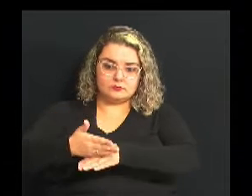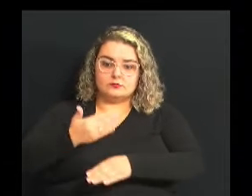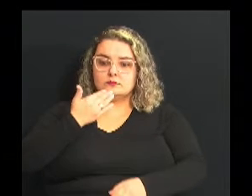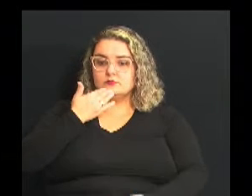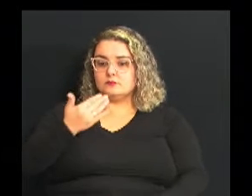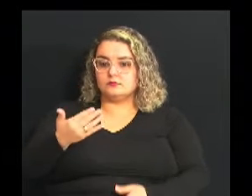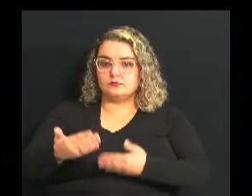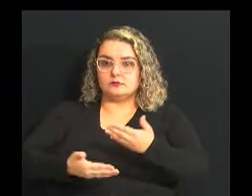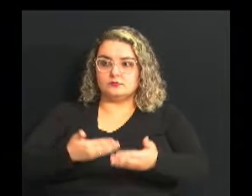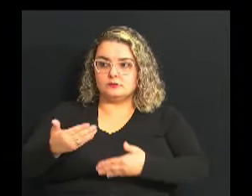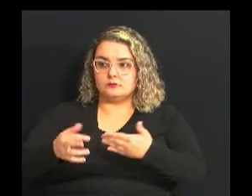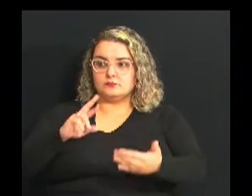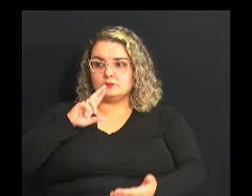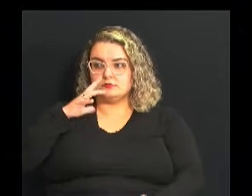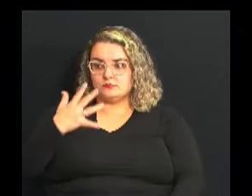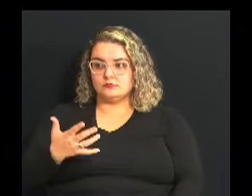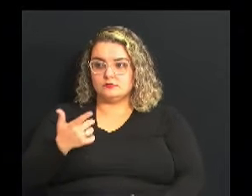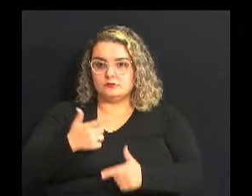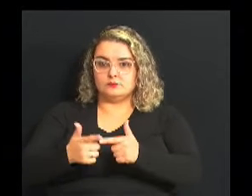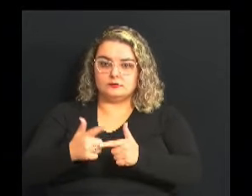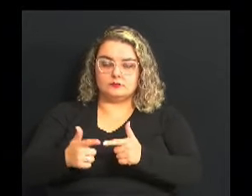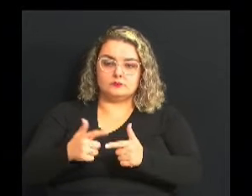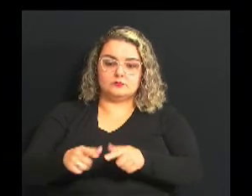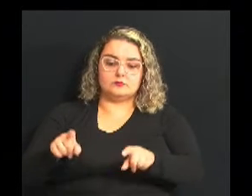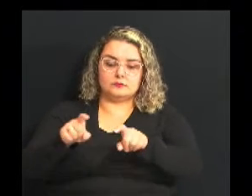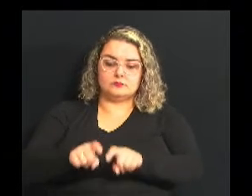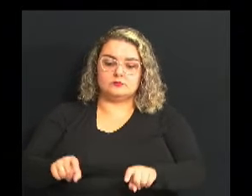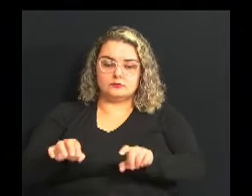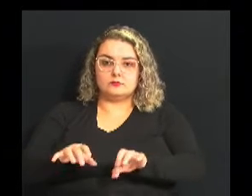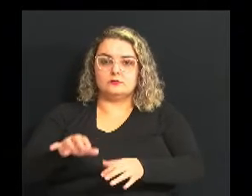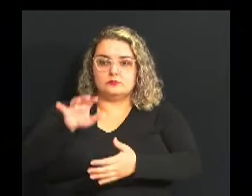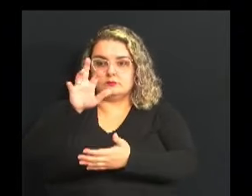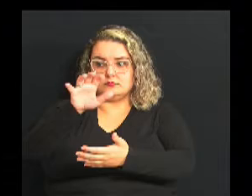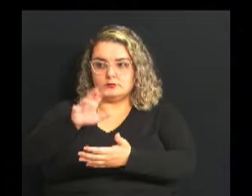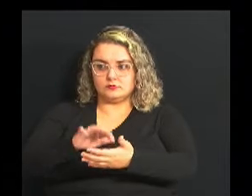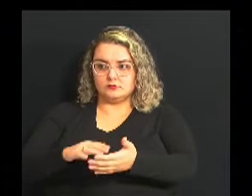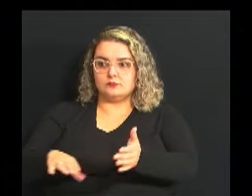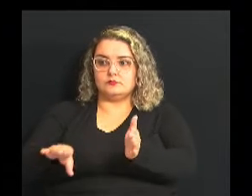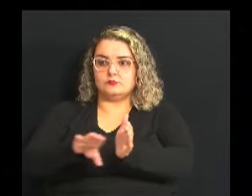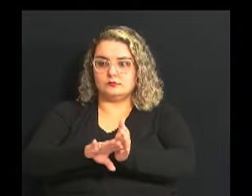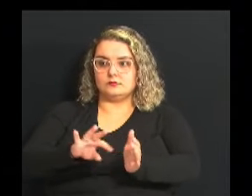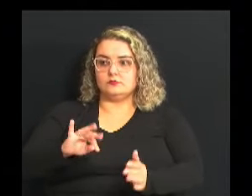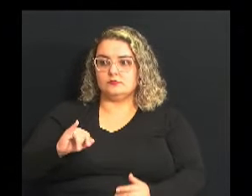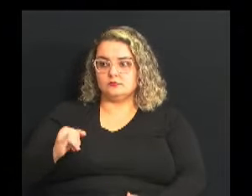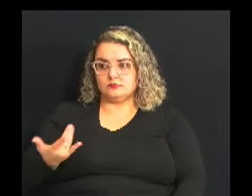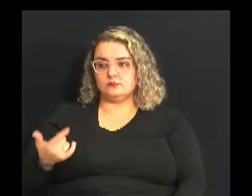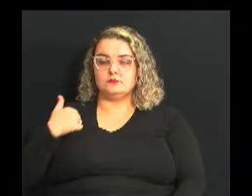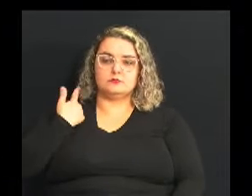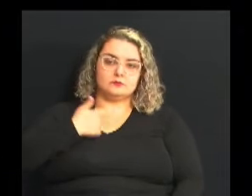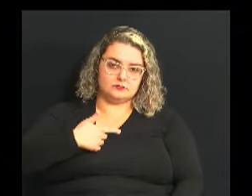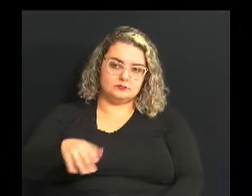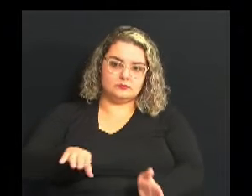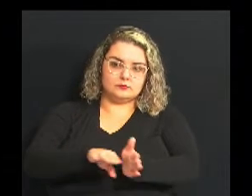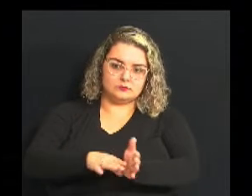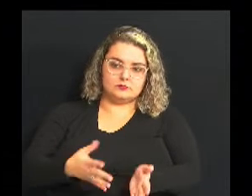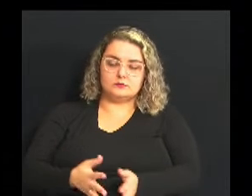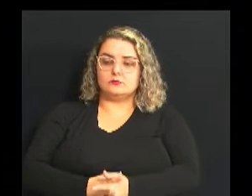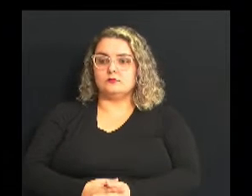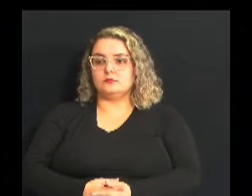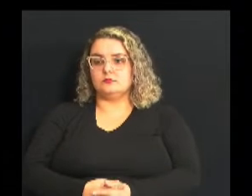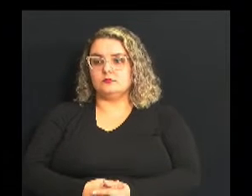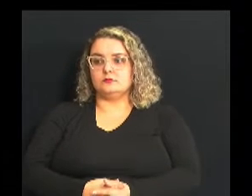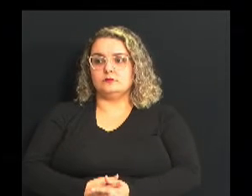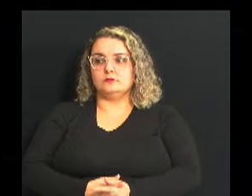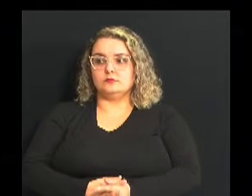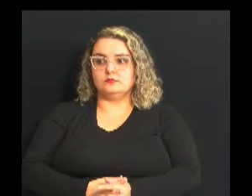né, resolver algum problema do computador, eles preenchem o formulário e chega para a gente da TI. Então, inicialmente, ele